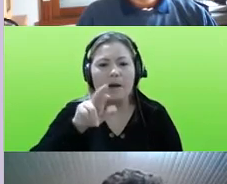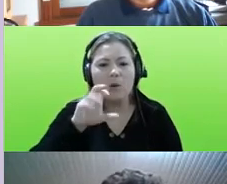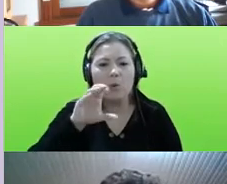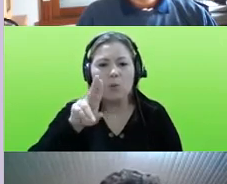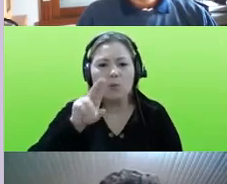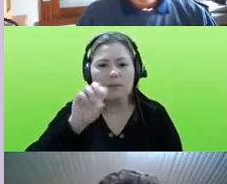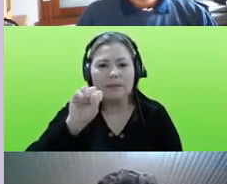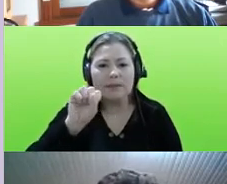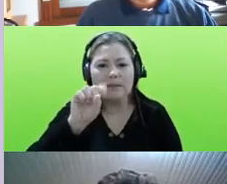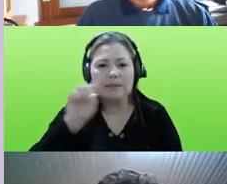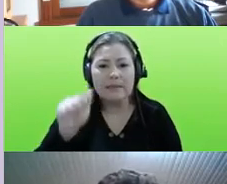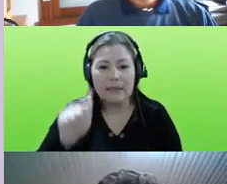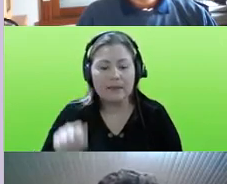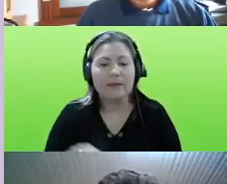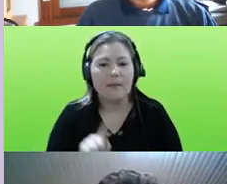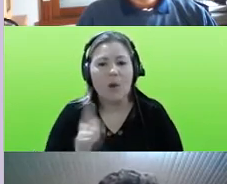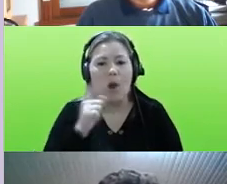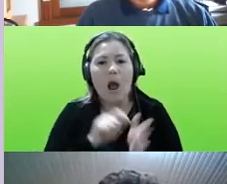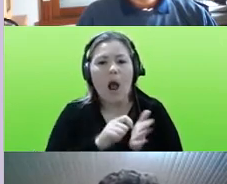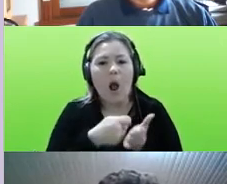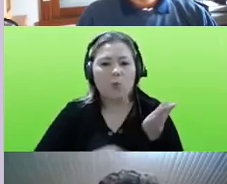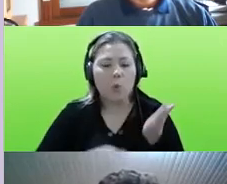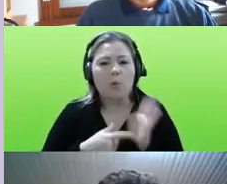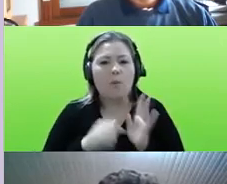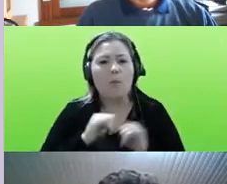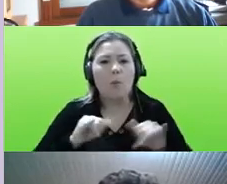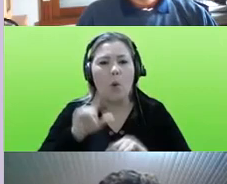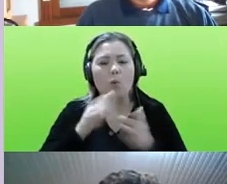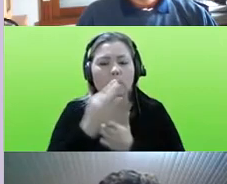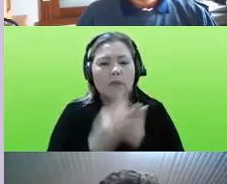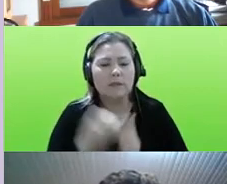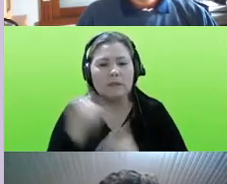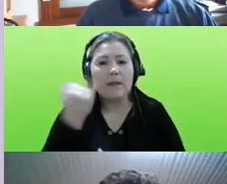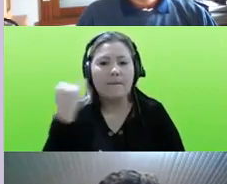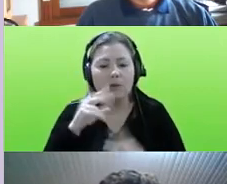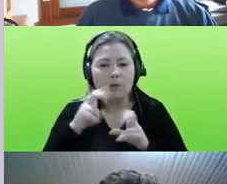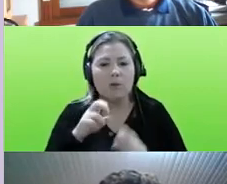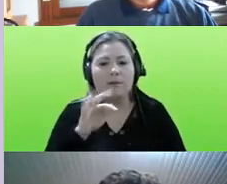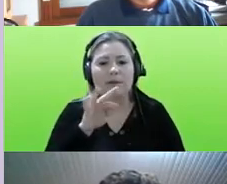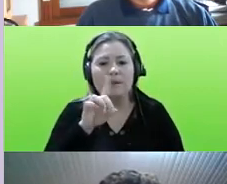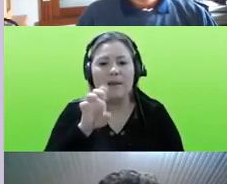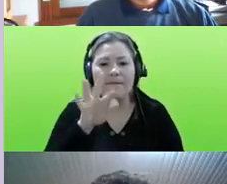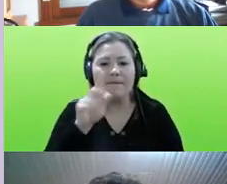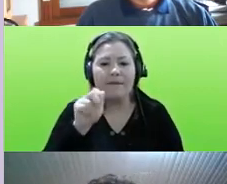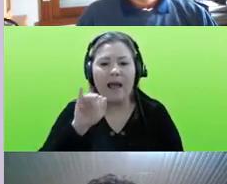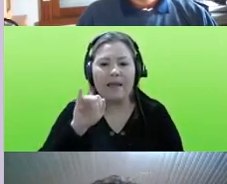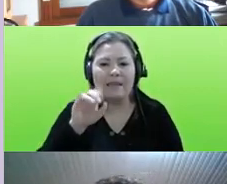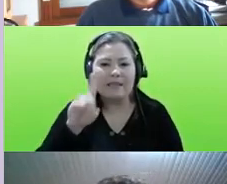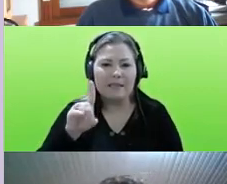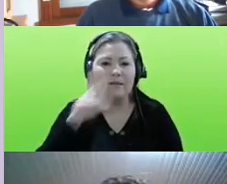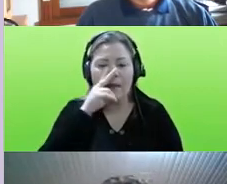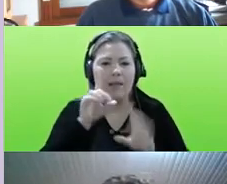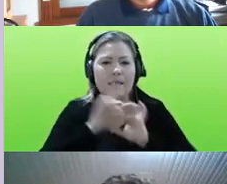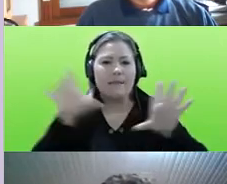que, inclusive, publicou alguns textos importantes sobre Befreiung, né, libertação.